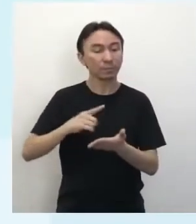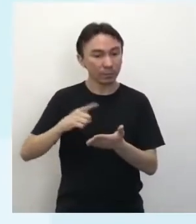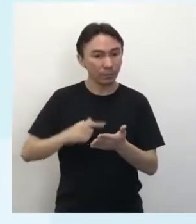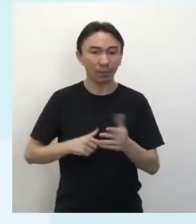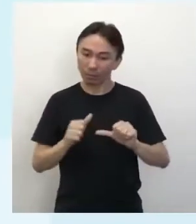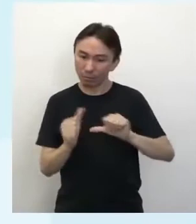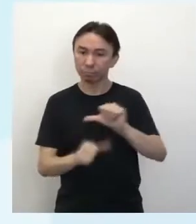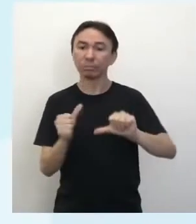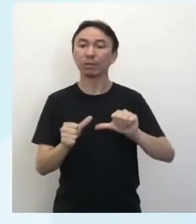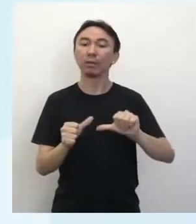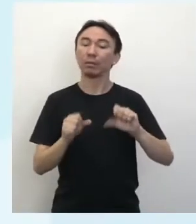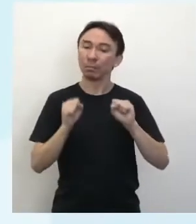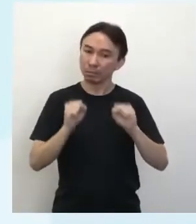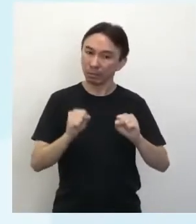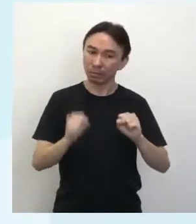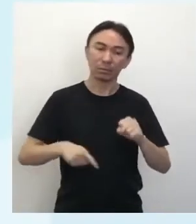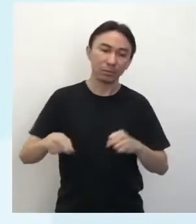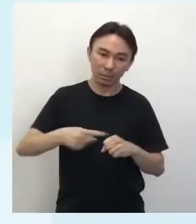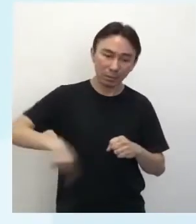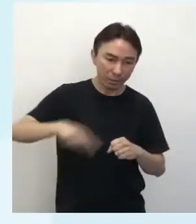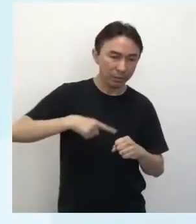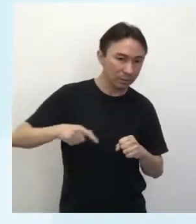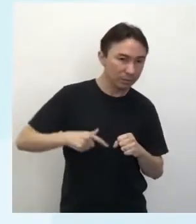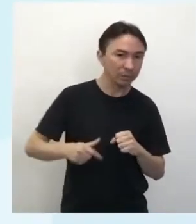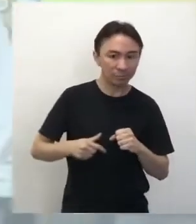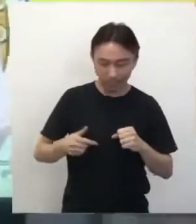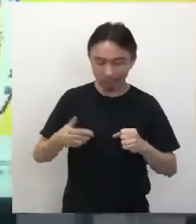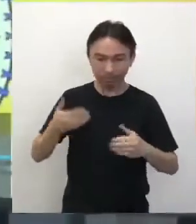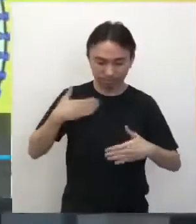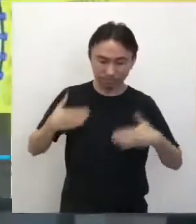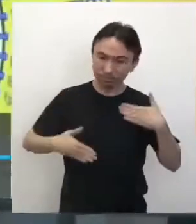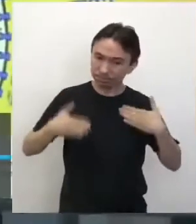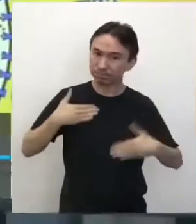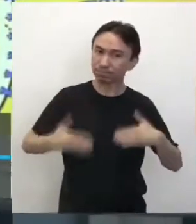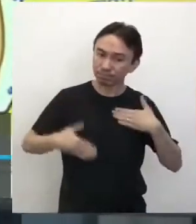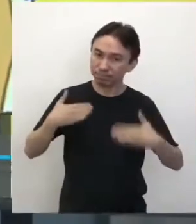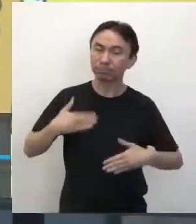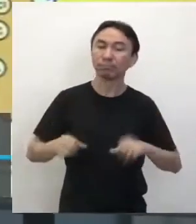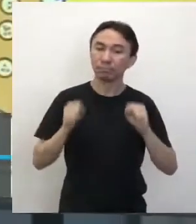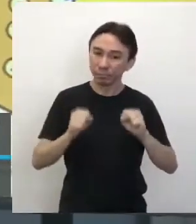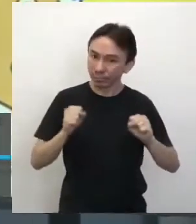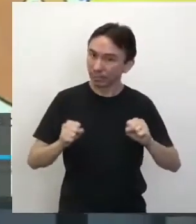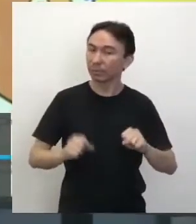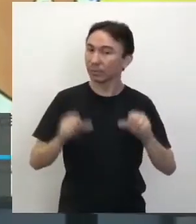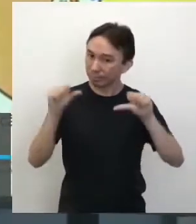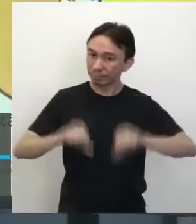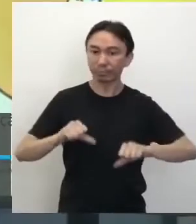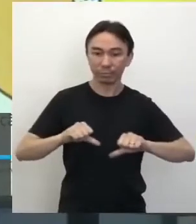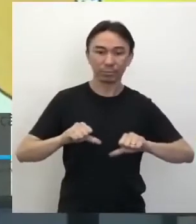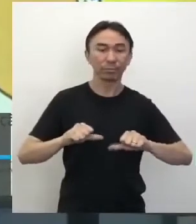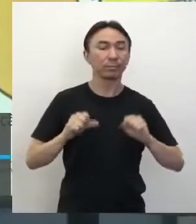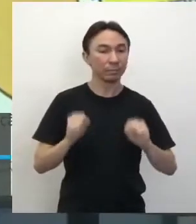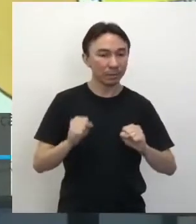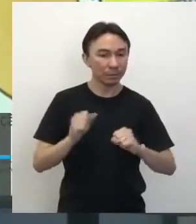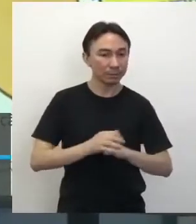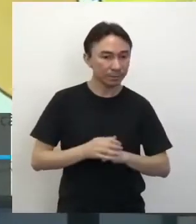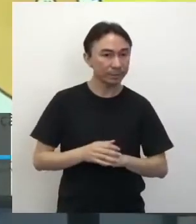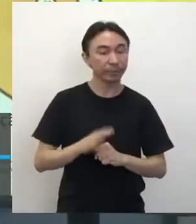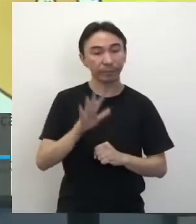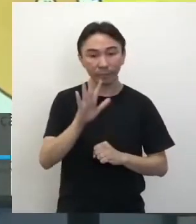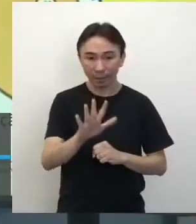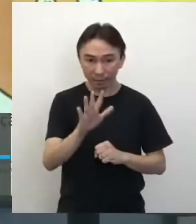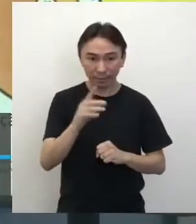né? Podem fazer mal para a gente, dependendo da situação que a gente está vivendo naquele momento, tá bom? Mas